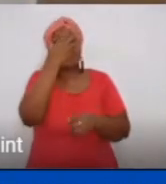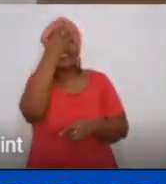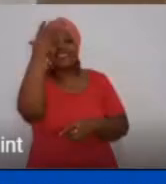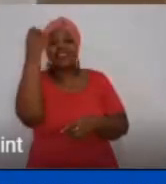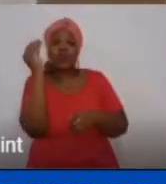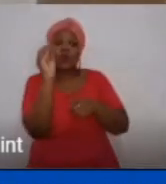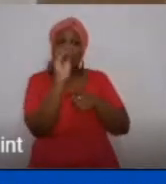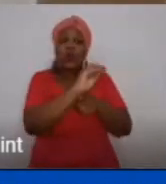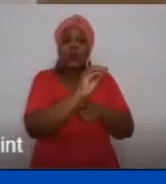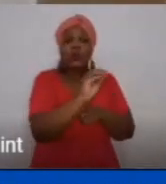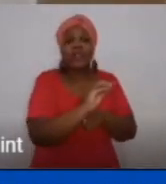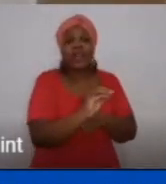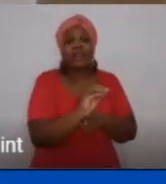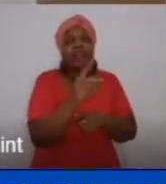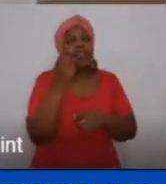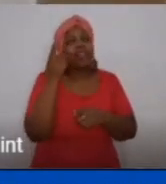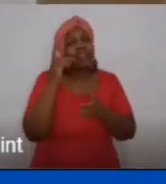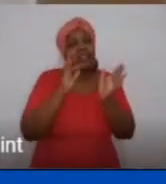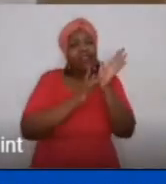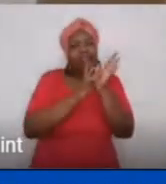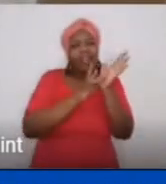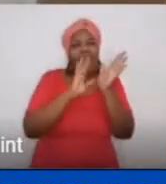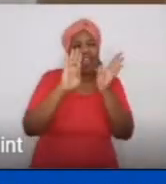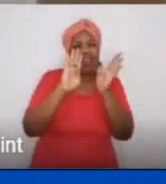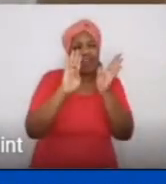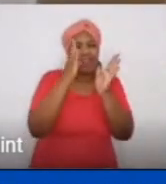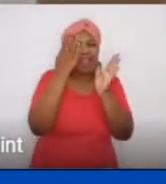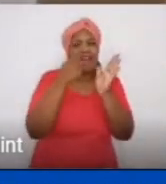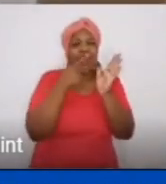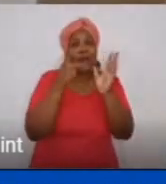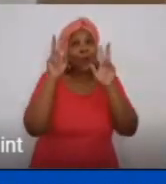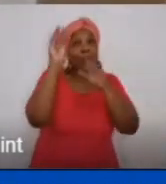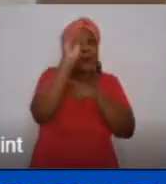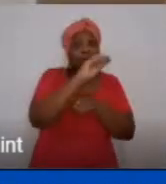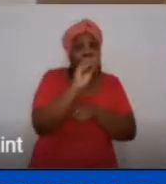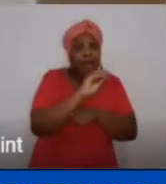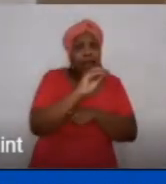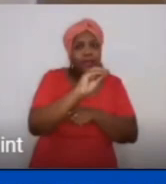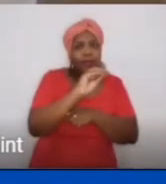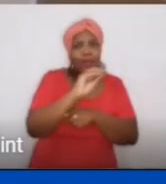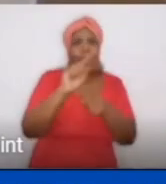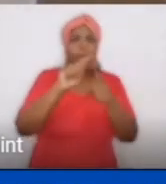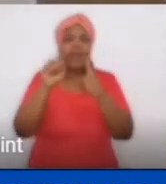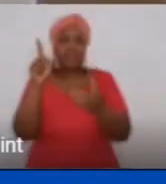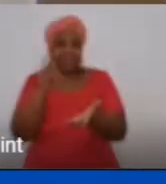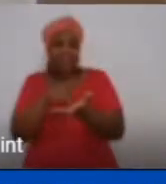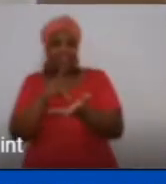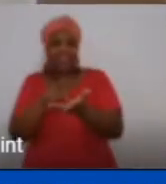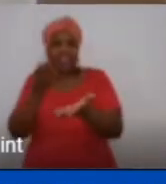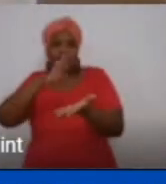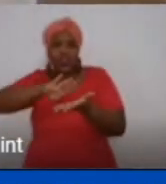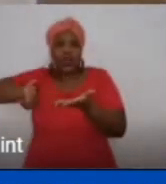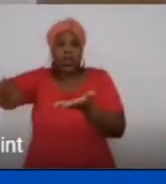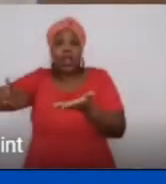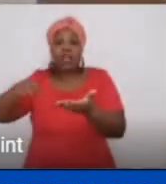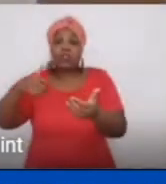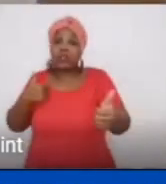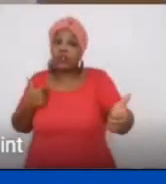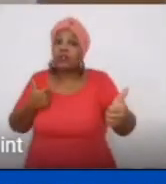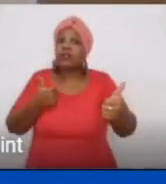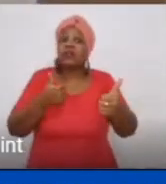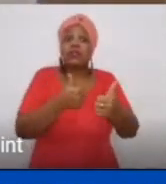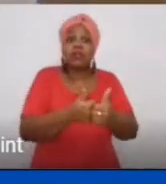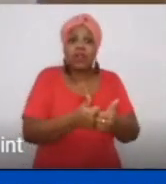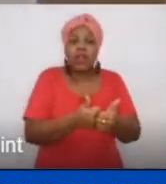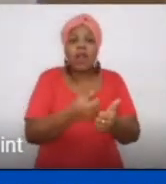Sobre a desculpa do cuidado se processa a exclusão. Então, é preciso que a gente se aproxime da complexidade dessa